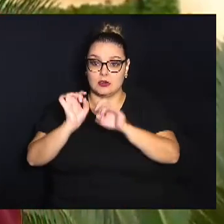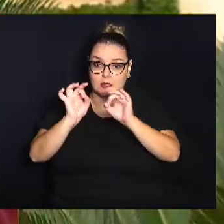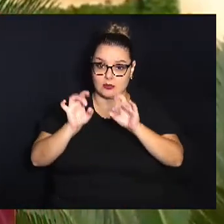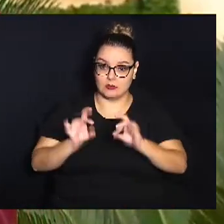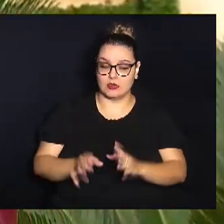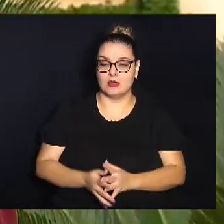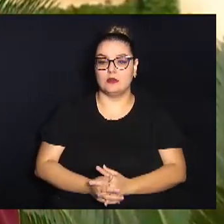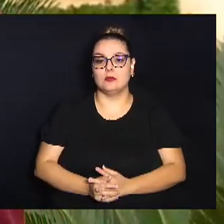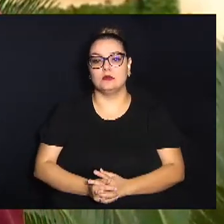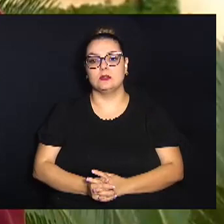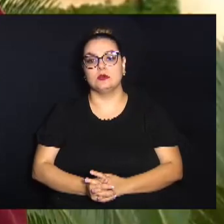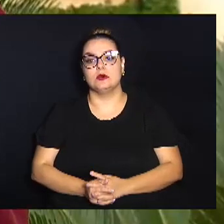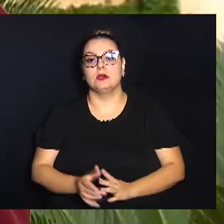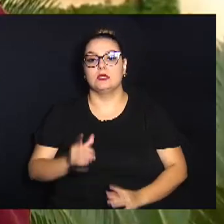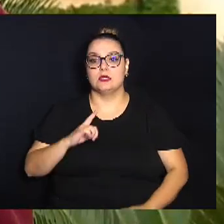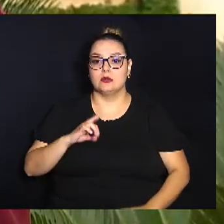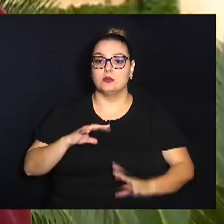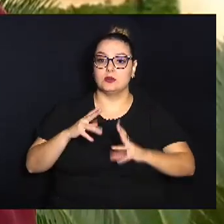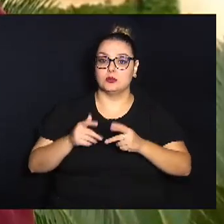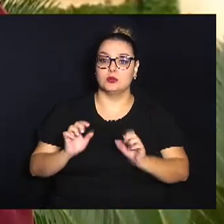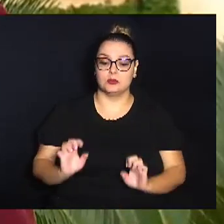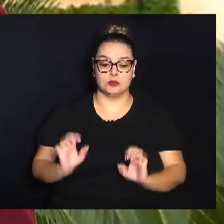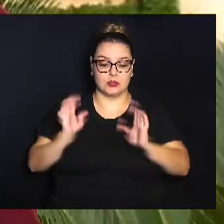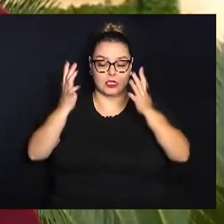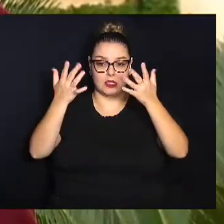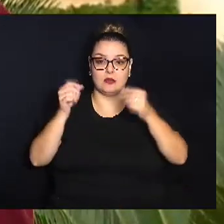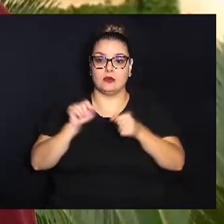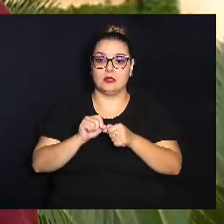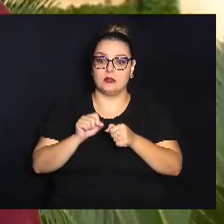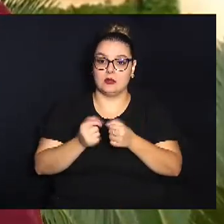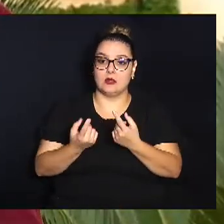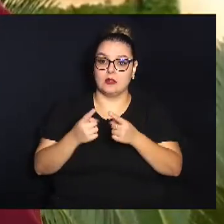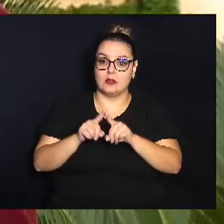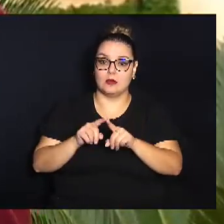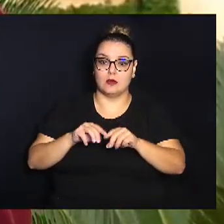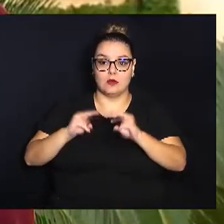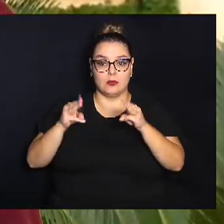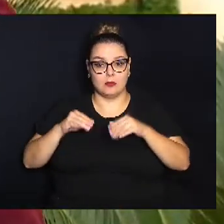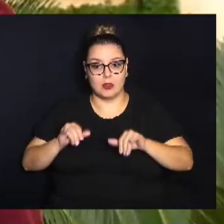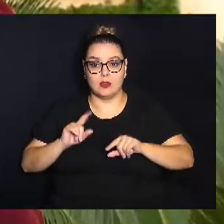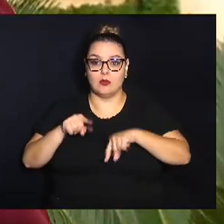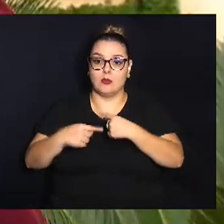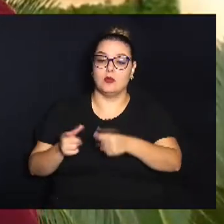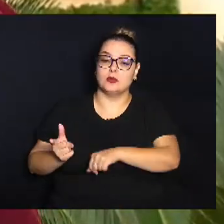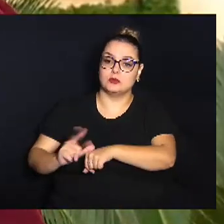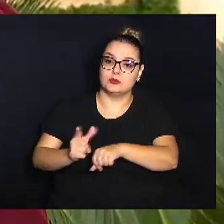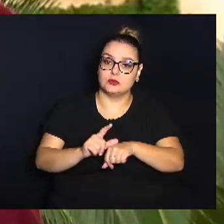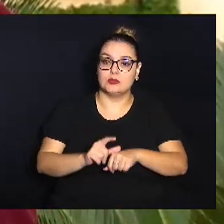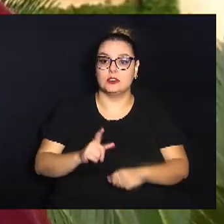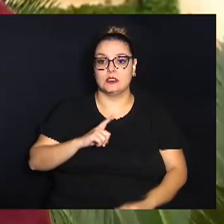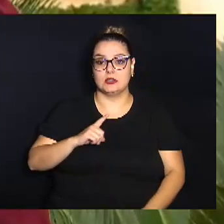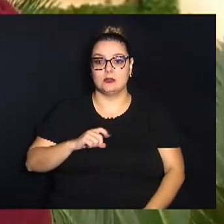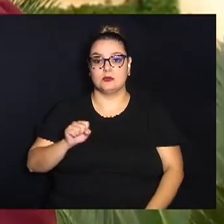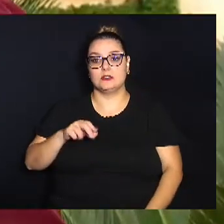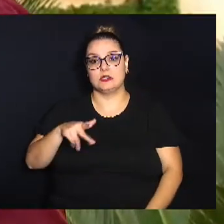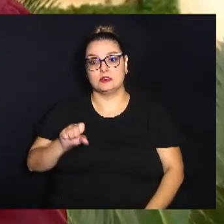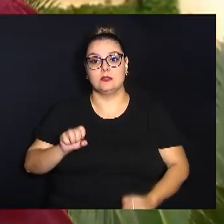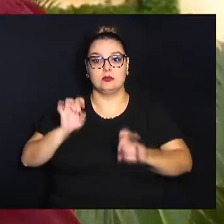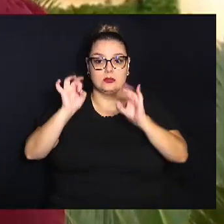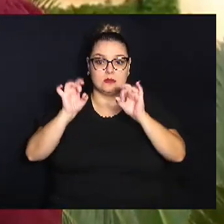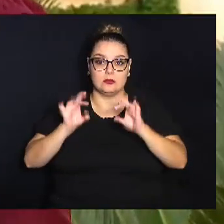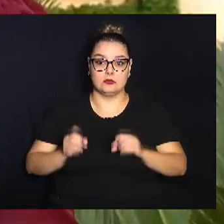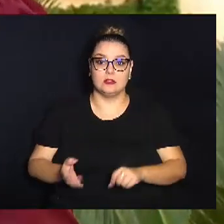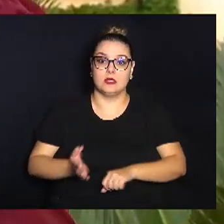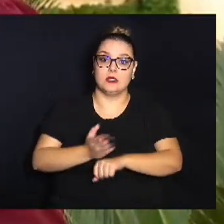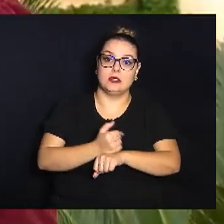tá? Temos também todos os nossos eventos que fazemos aqui em parceria com marketing ou com outros lojistas. Temos sessões também exclusivas, antes do